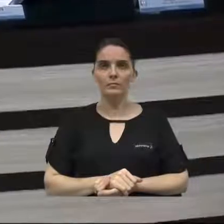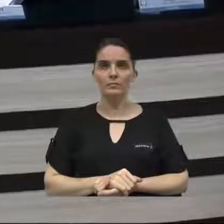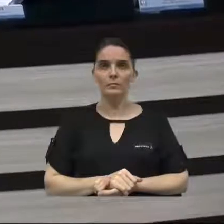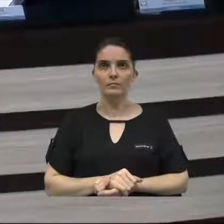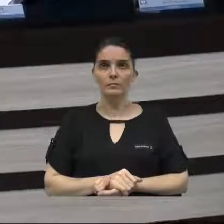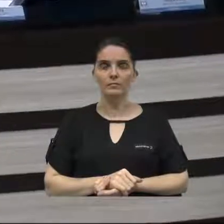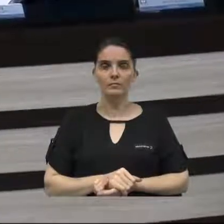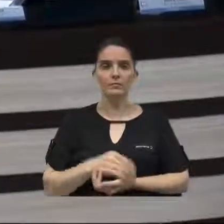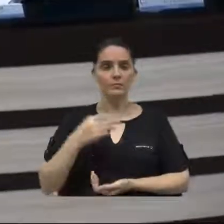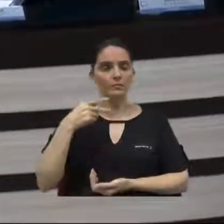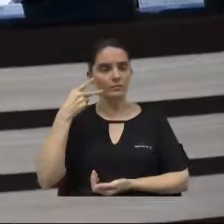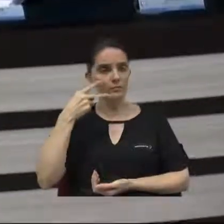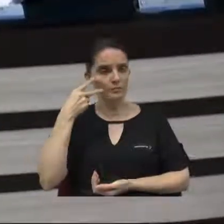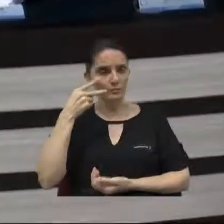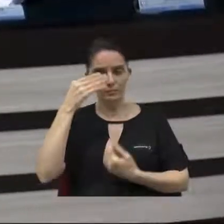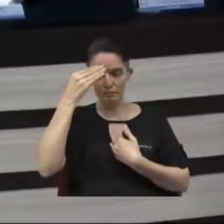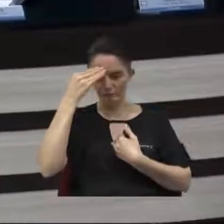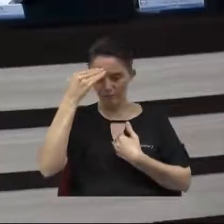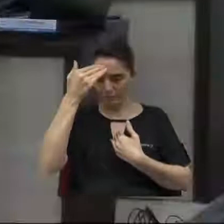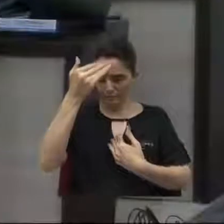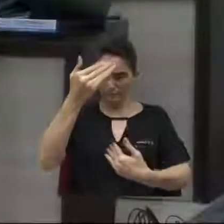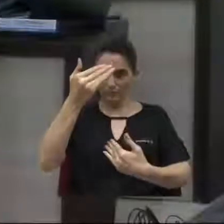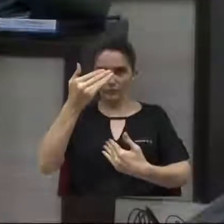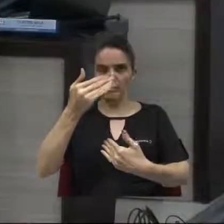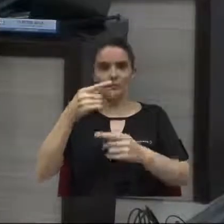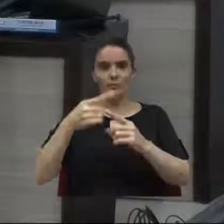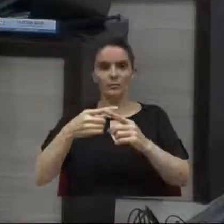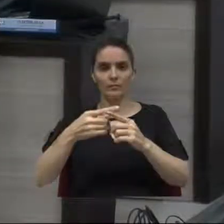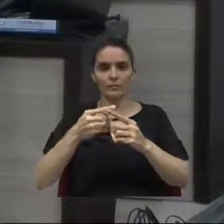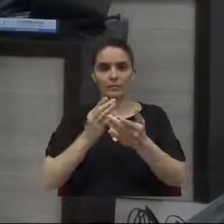Senhores vereadores, agradeço a aprovação